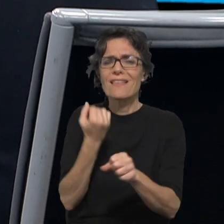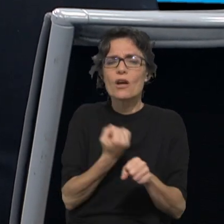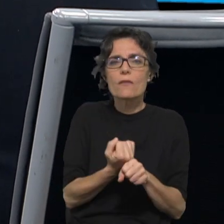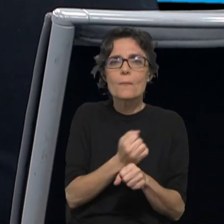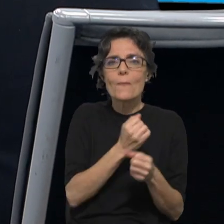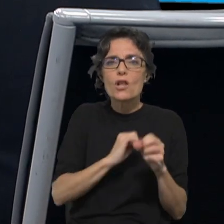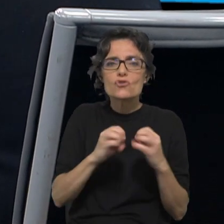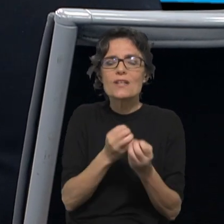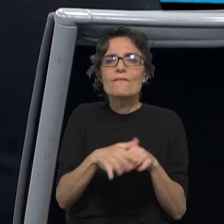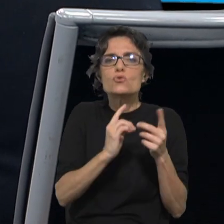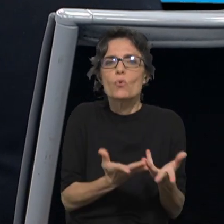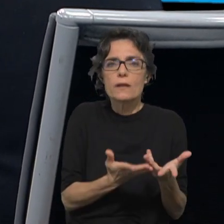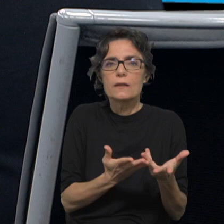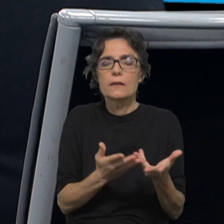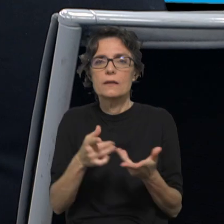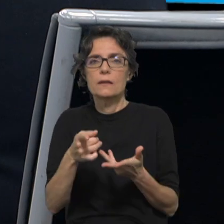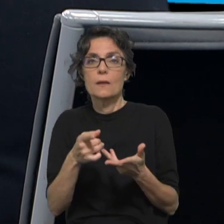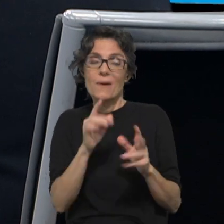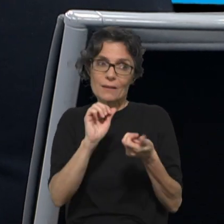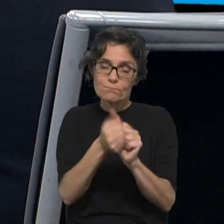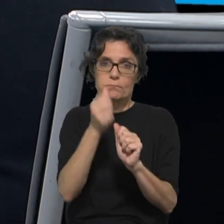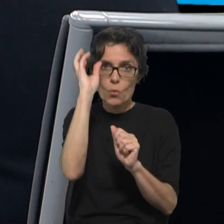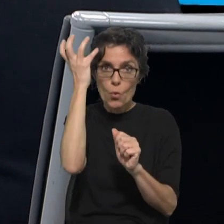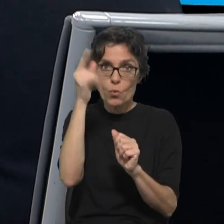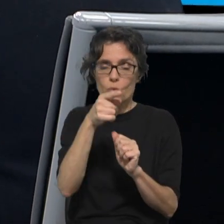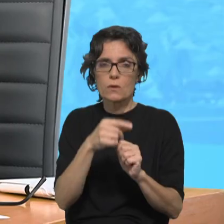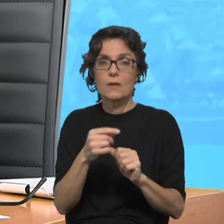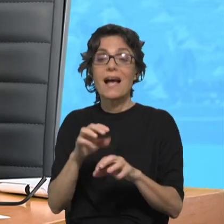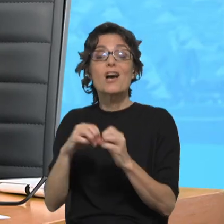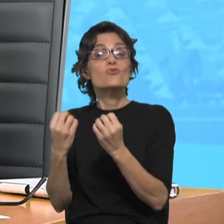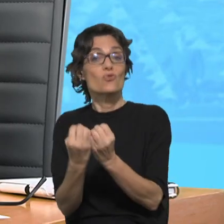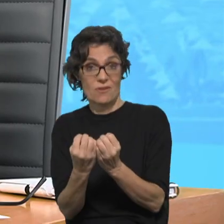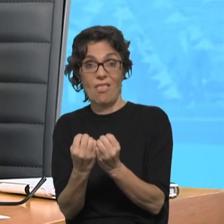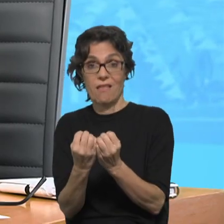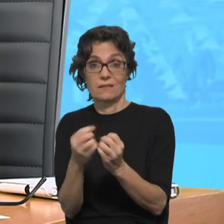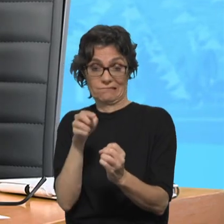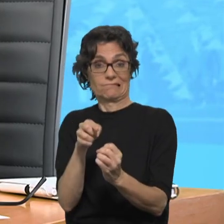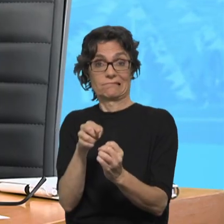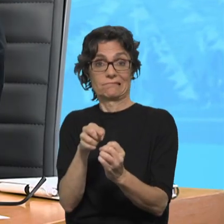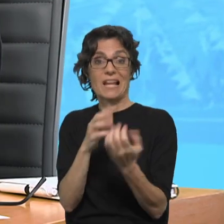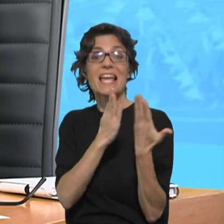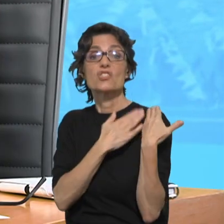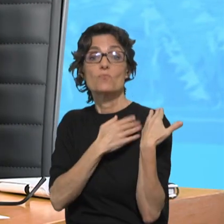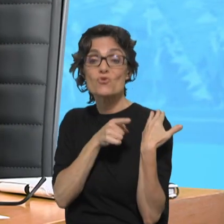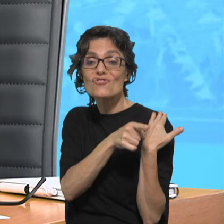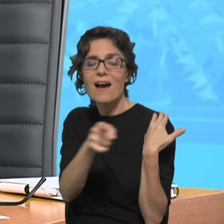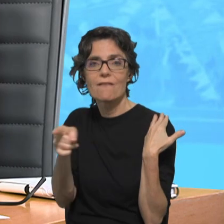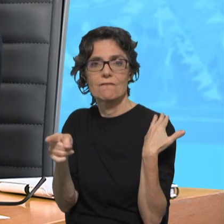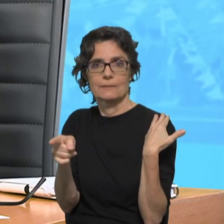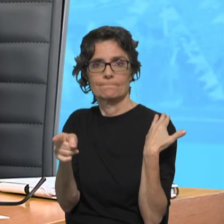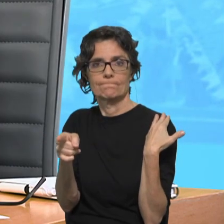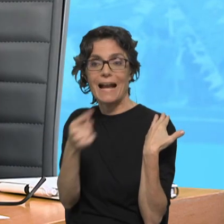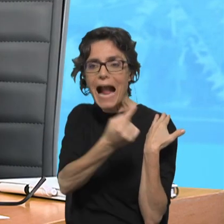sociedade para esta mudança cultural? A sociedade, no seu todo, é responsável por tudo isto que